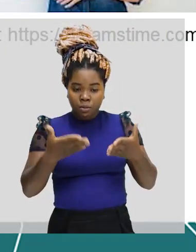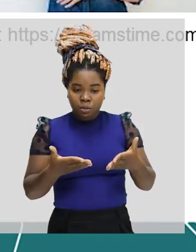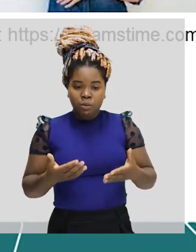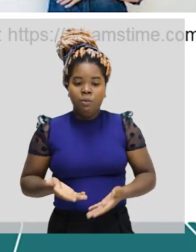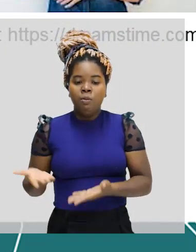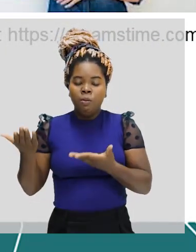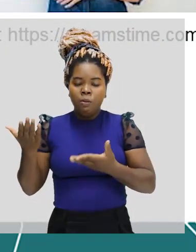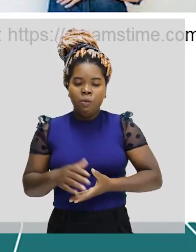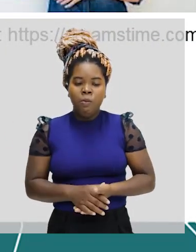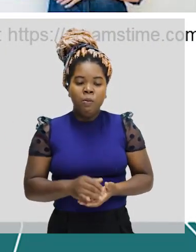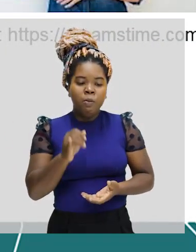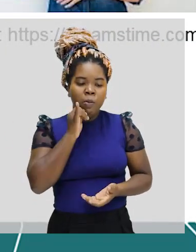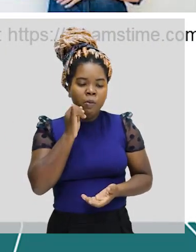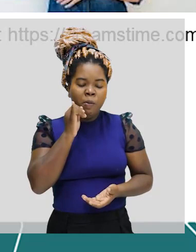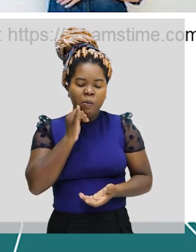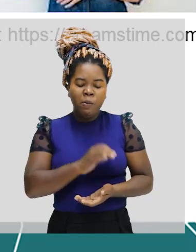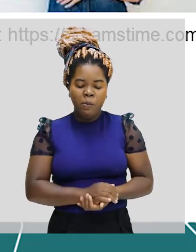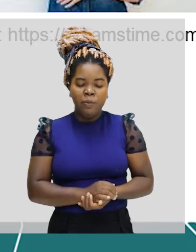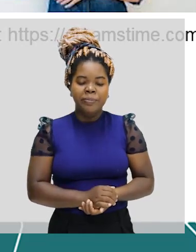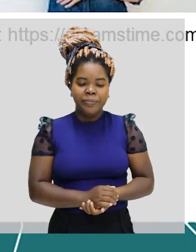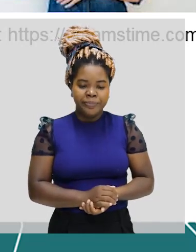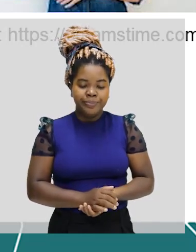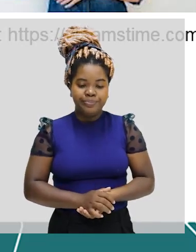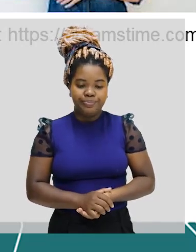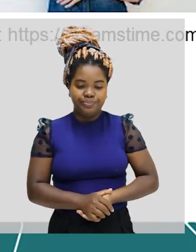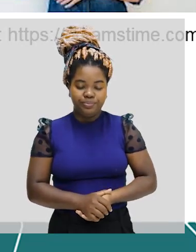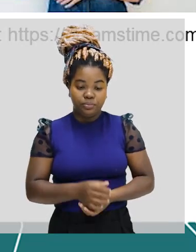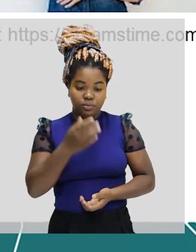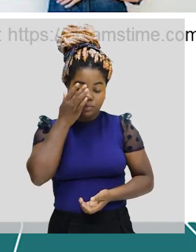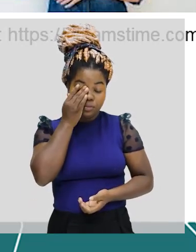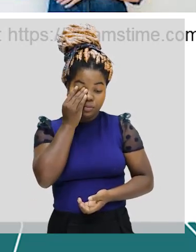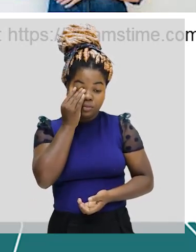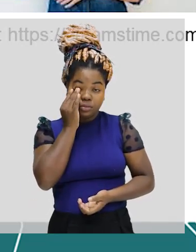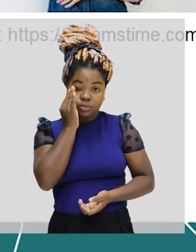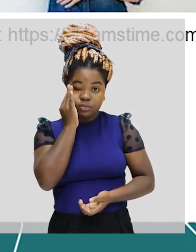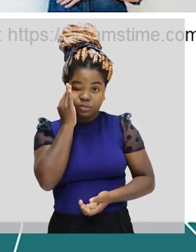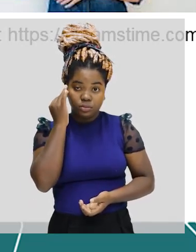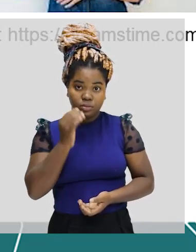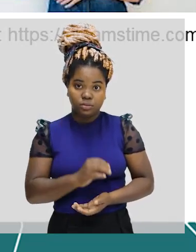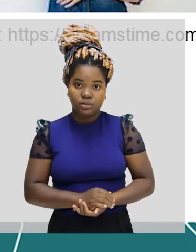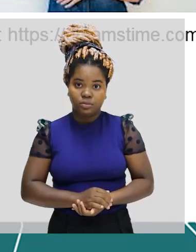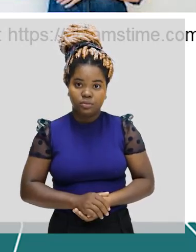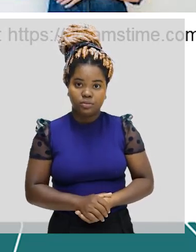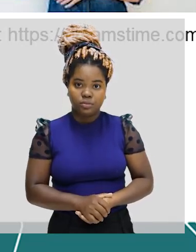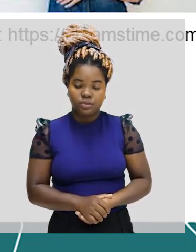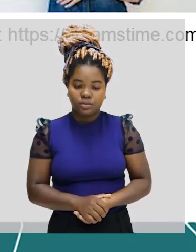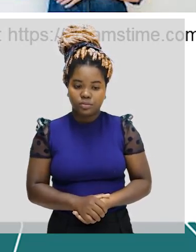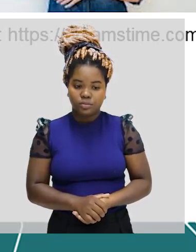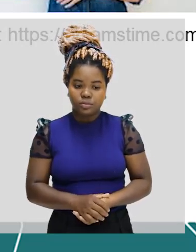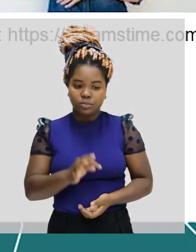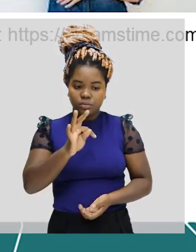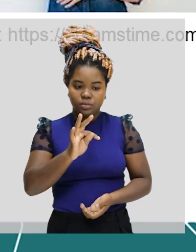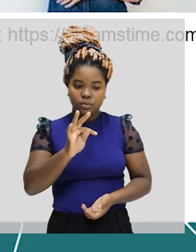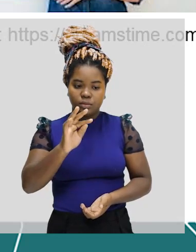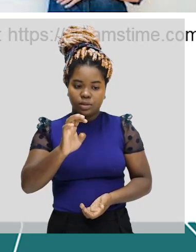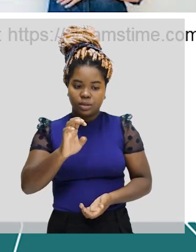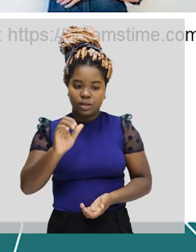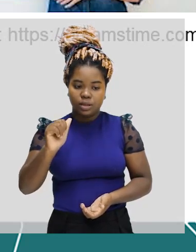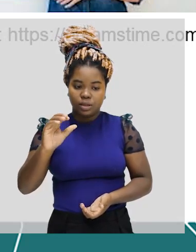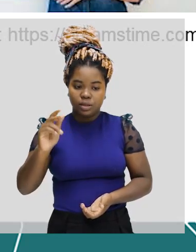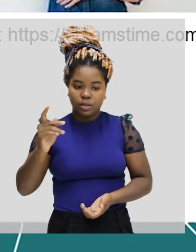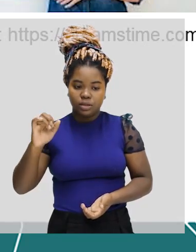sentido. Olha um exemplo, uma situação que oferece esse contexto. Teaching. Teaching é o ato de ensinar. É